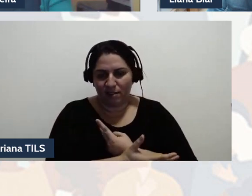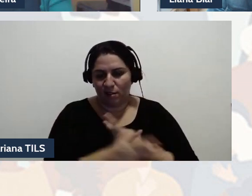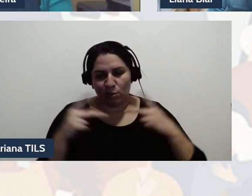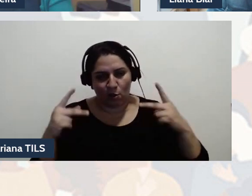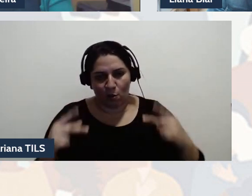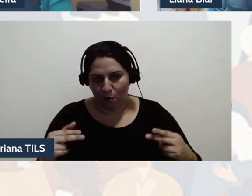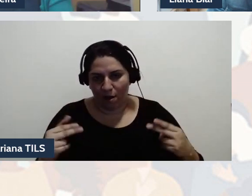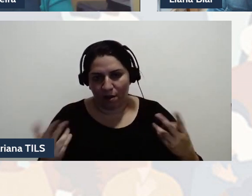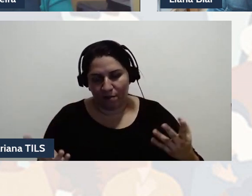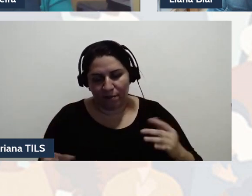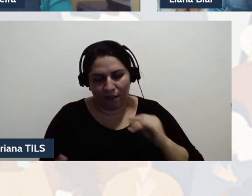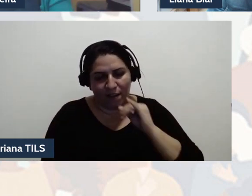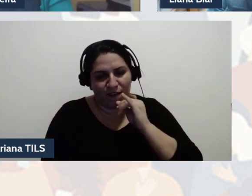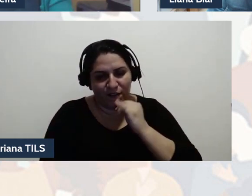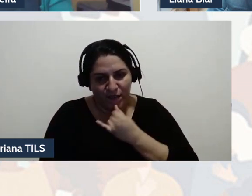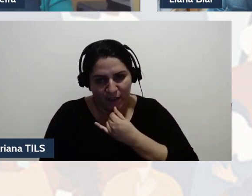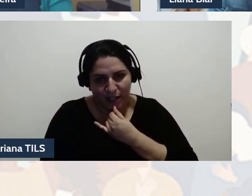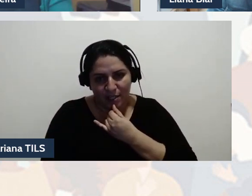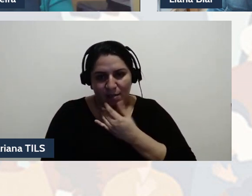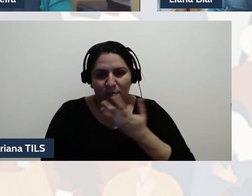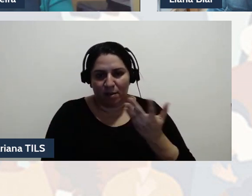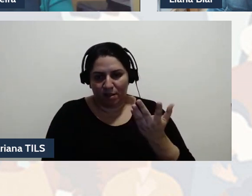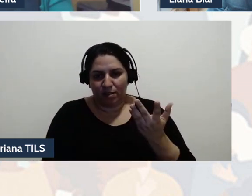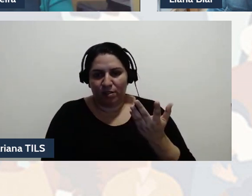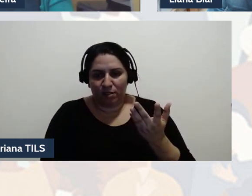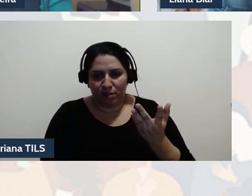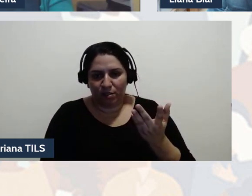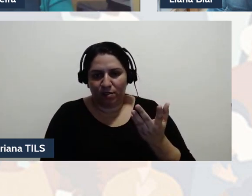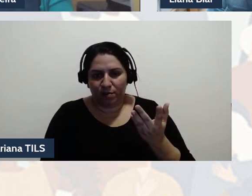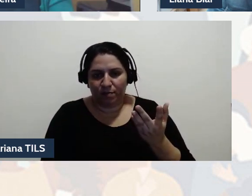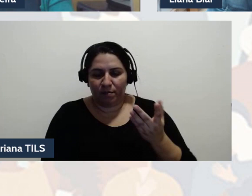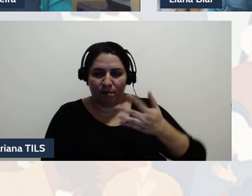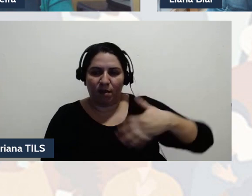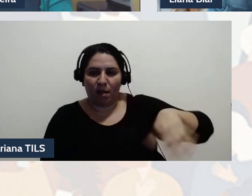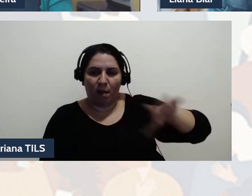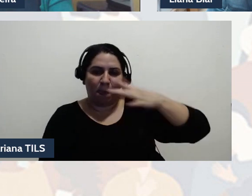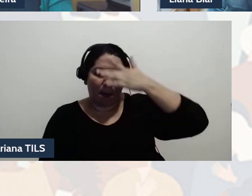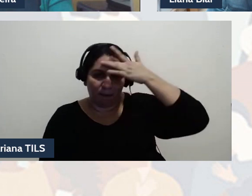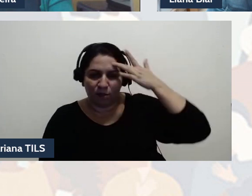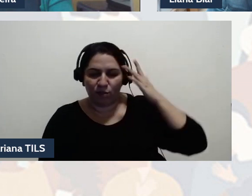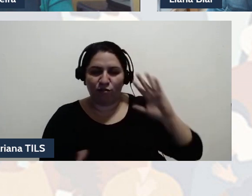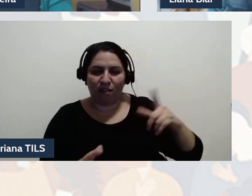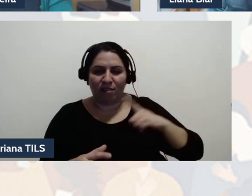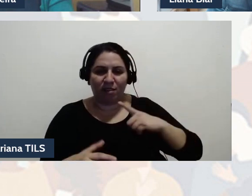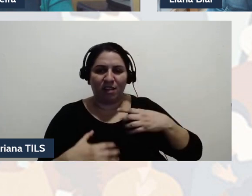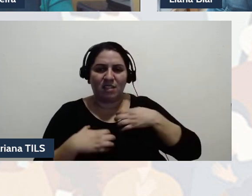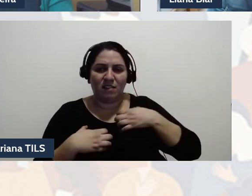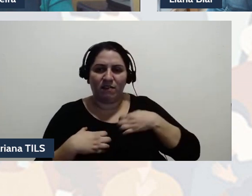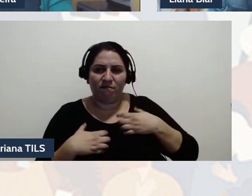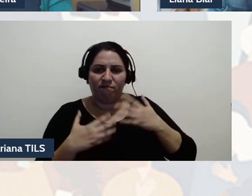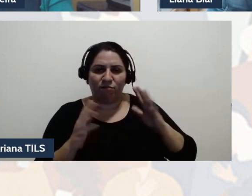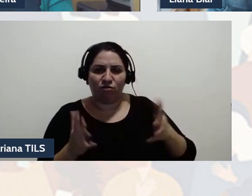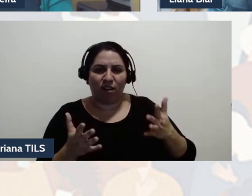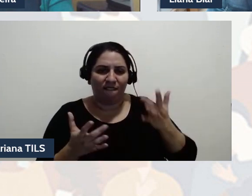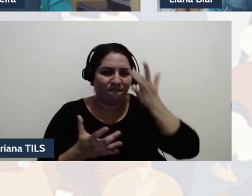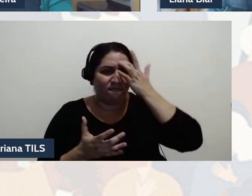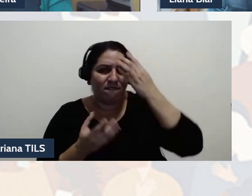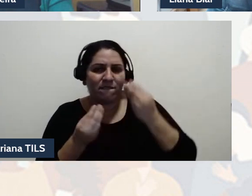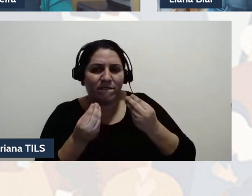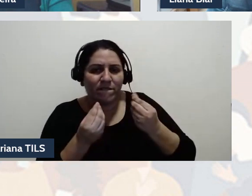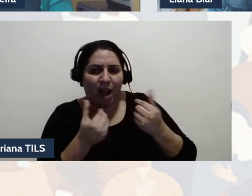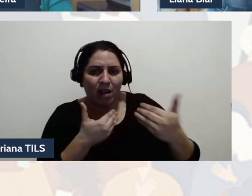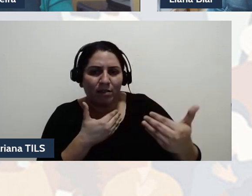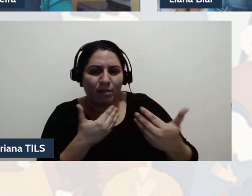infelizmente, né, as pessoas que já estão em vulnerabilidade, elas já têm uma dificuldade